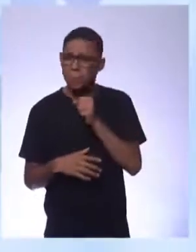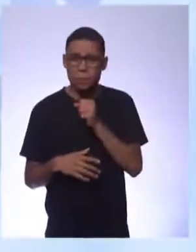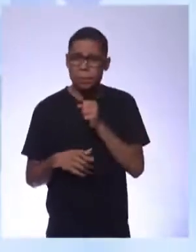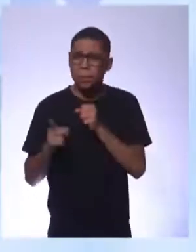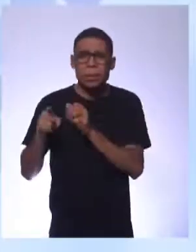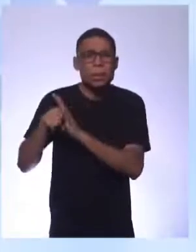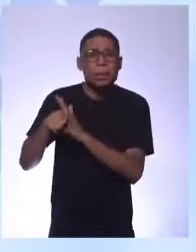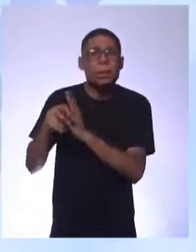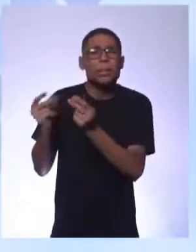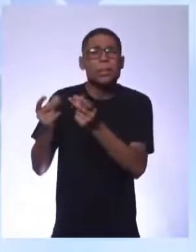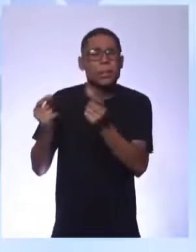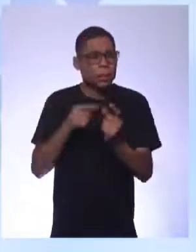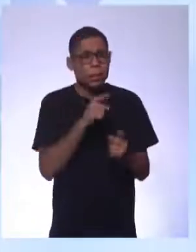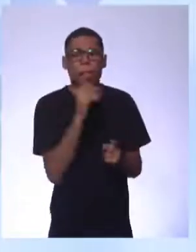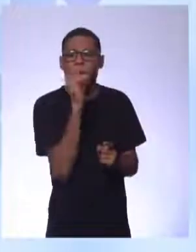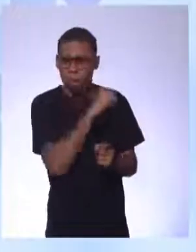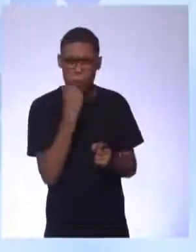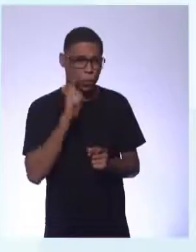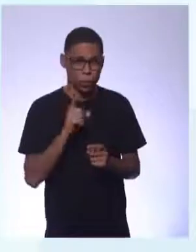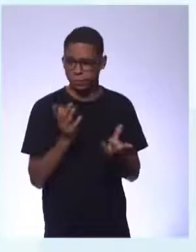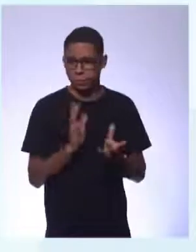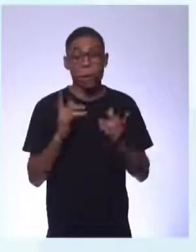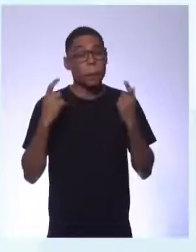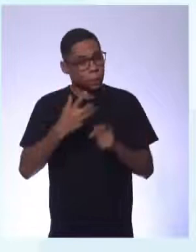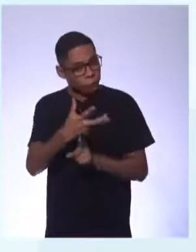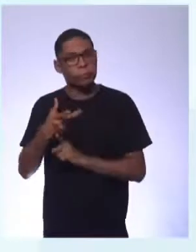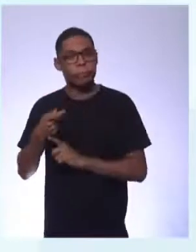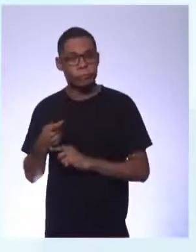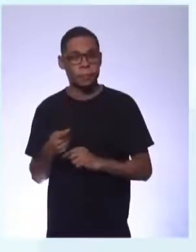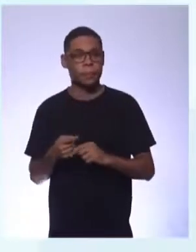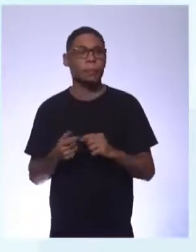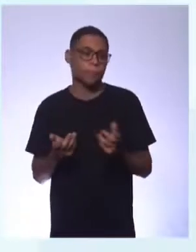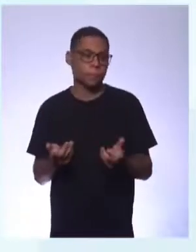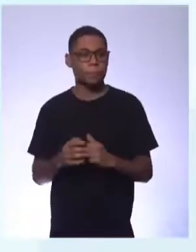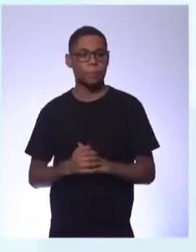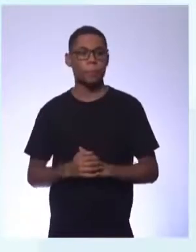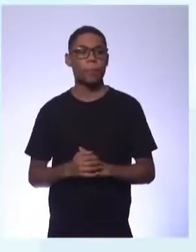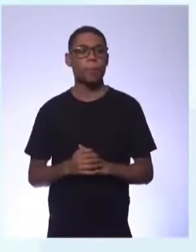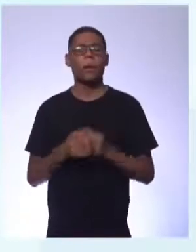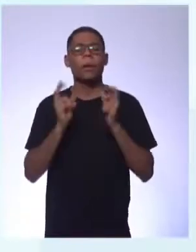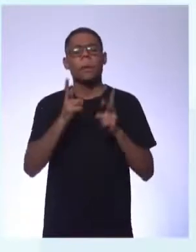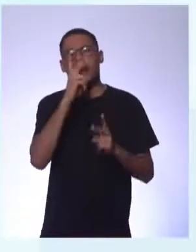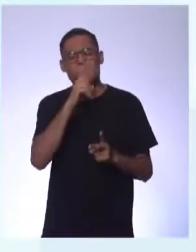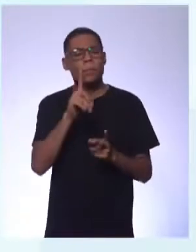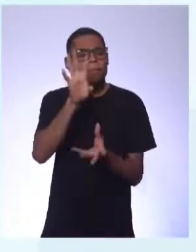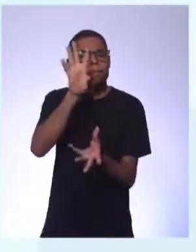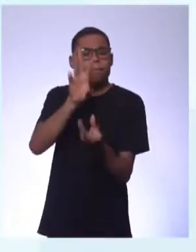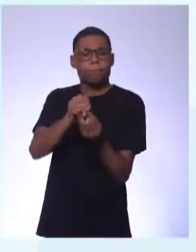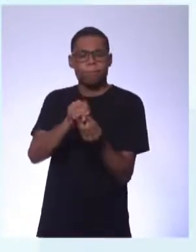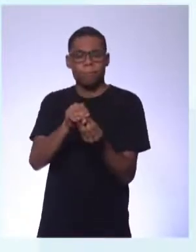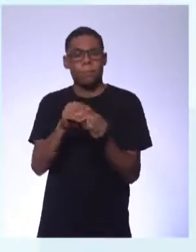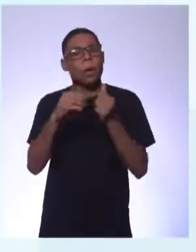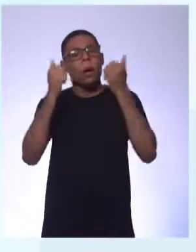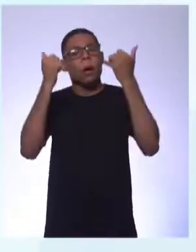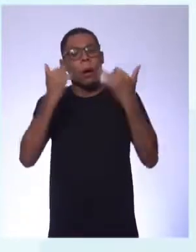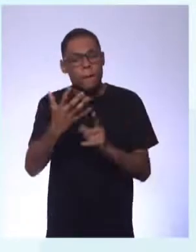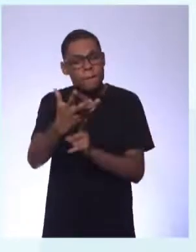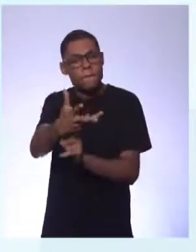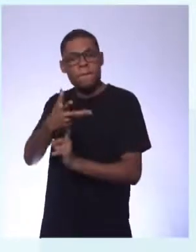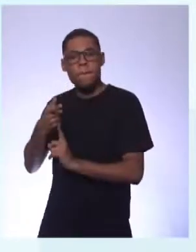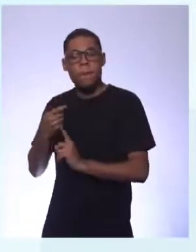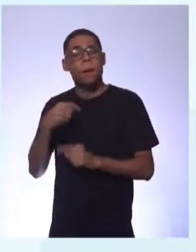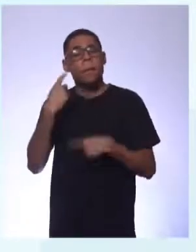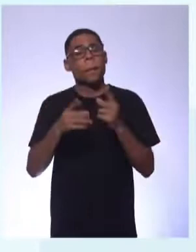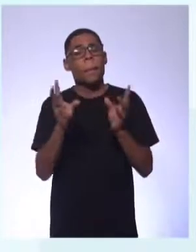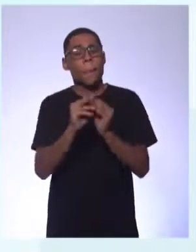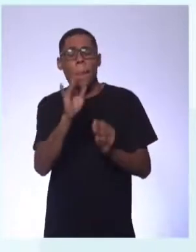Aqui, deve ter a proposta de intervenção. A proposta de intervenção é o fechamento, deve ter um vínculo com a tese e apresentar